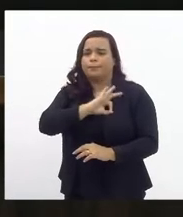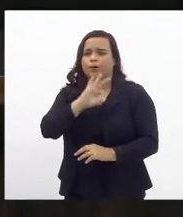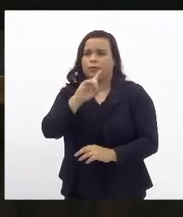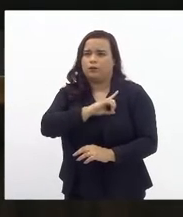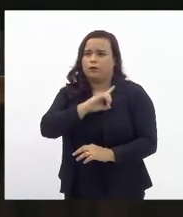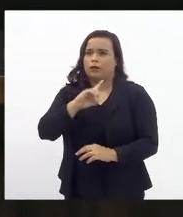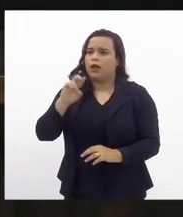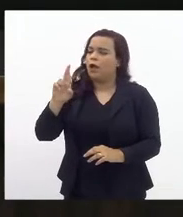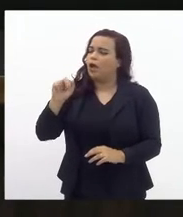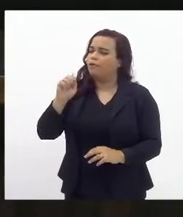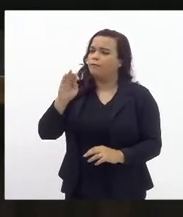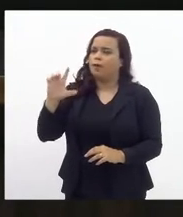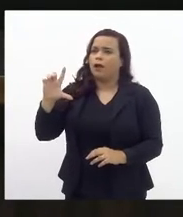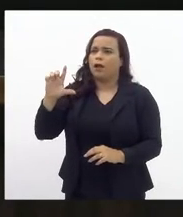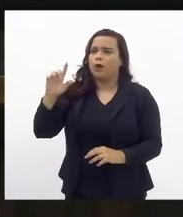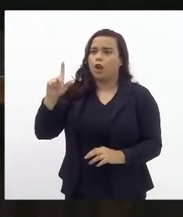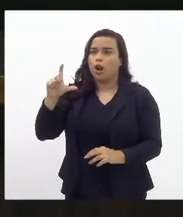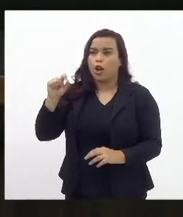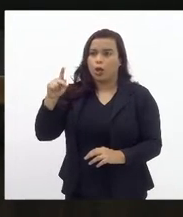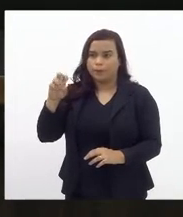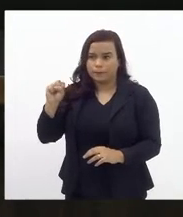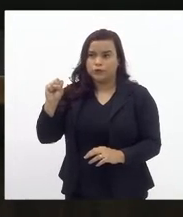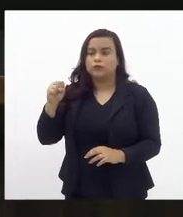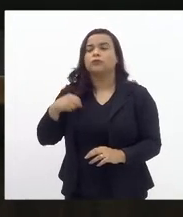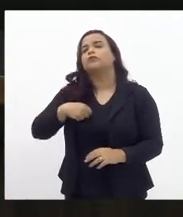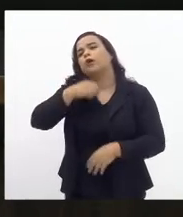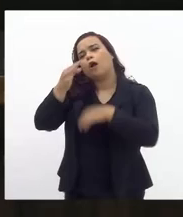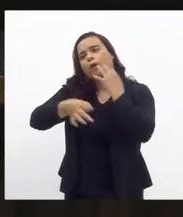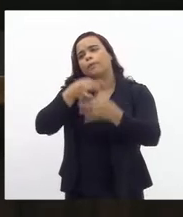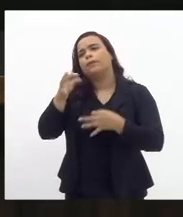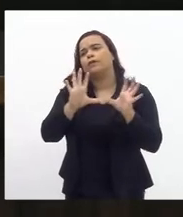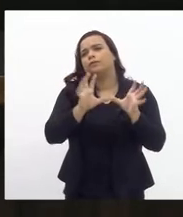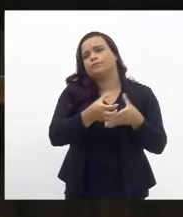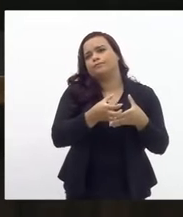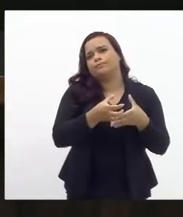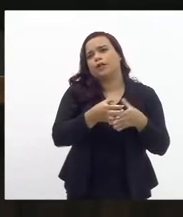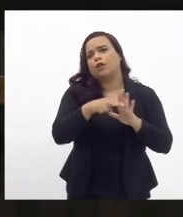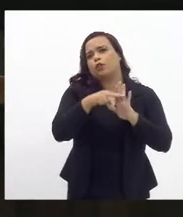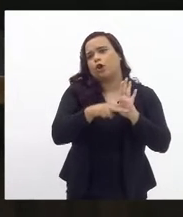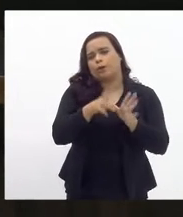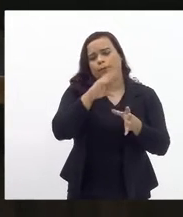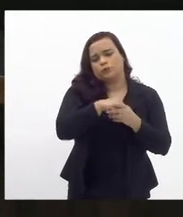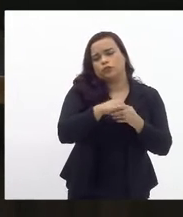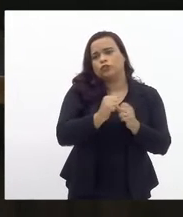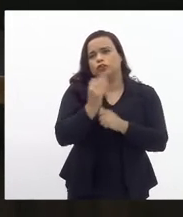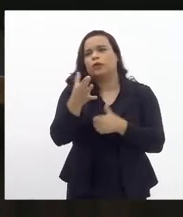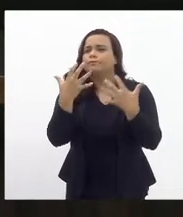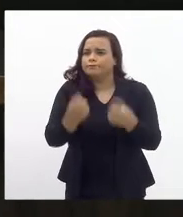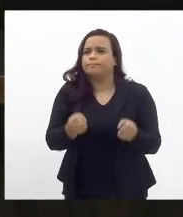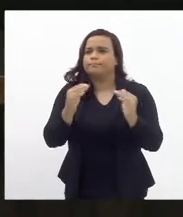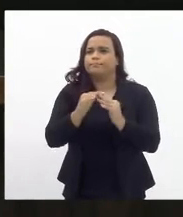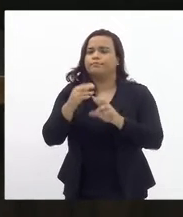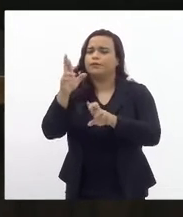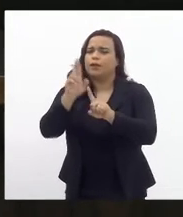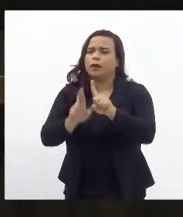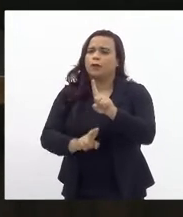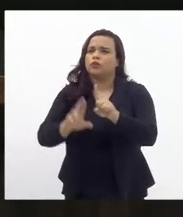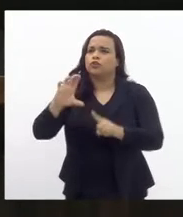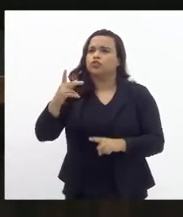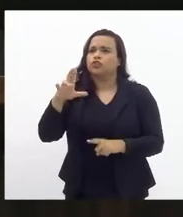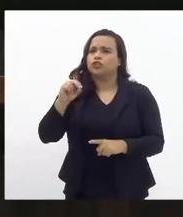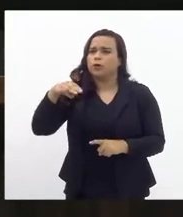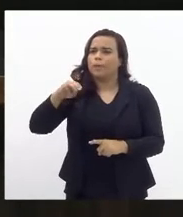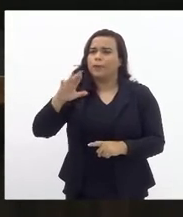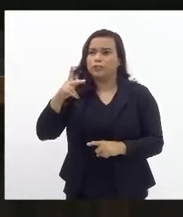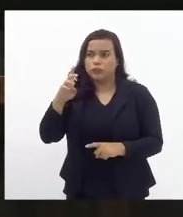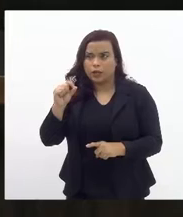Lopes. Pareceres das comissões de normas internas, proposições externas, favorável. Relator, deputado Chico Machado. Em discussão,